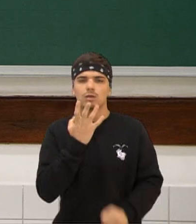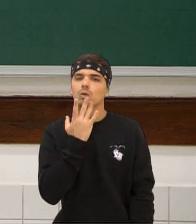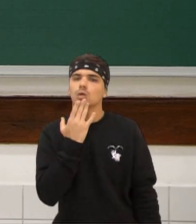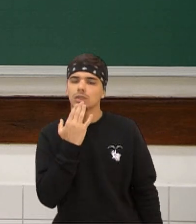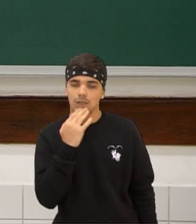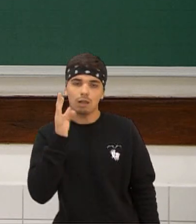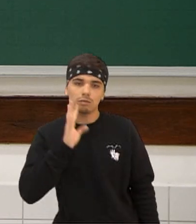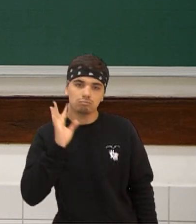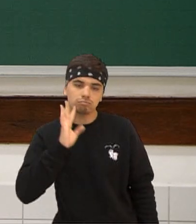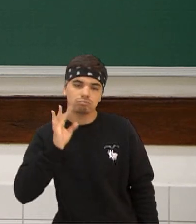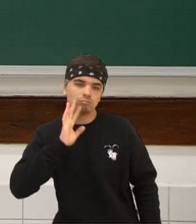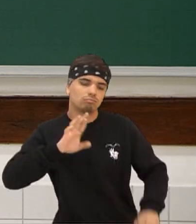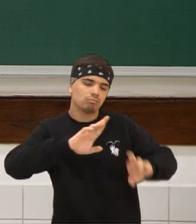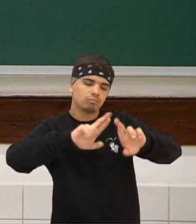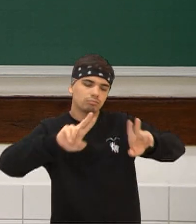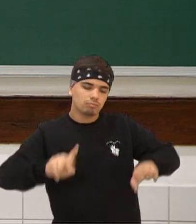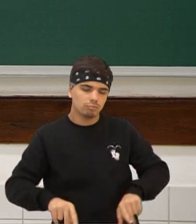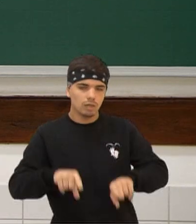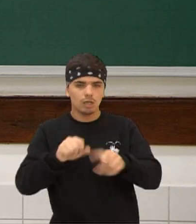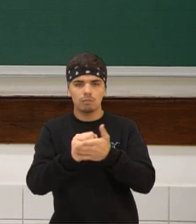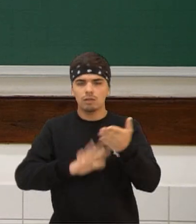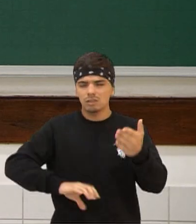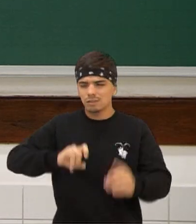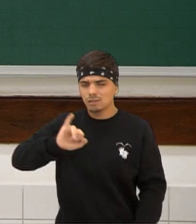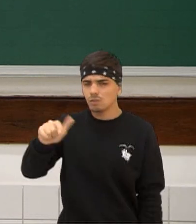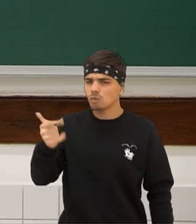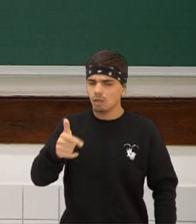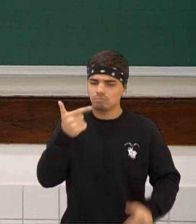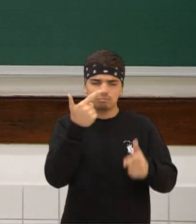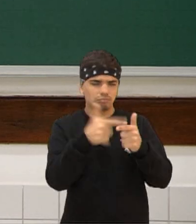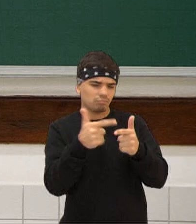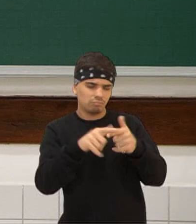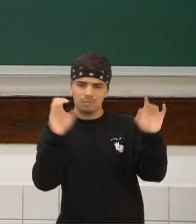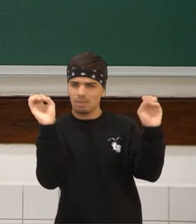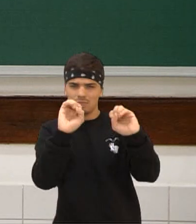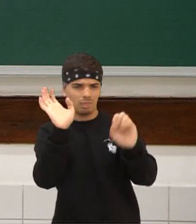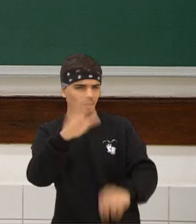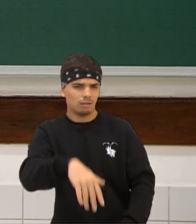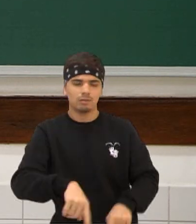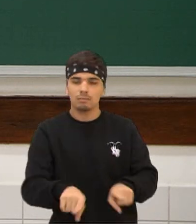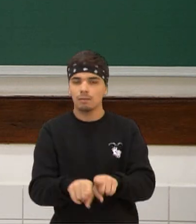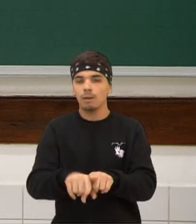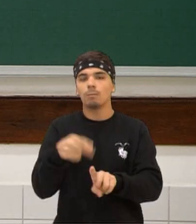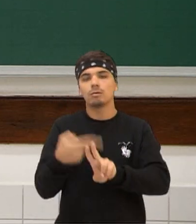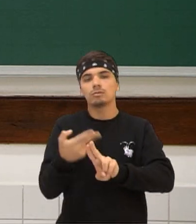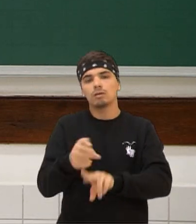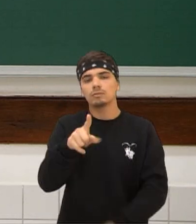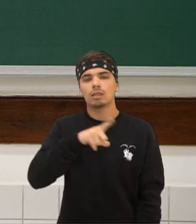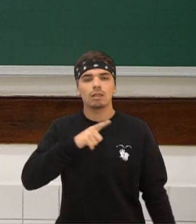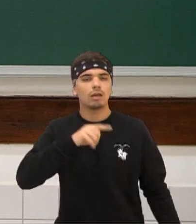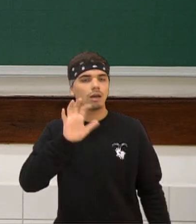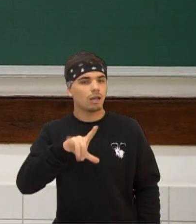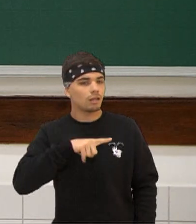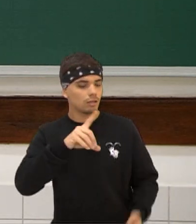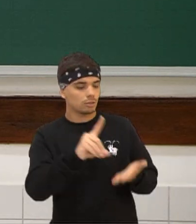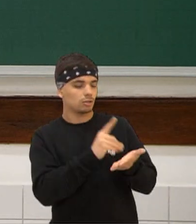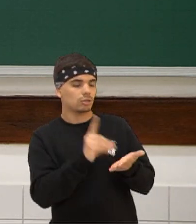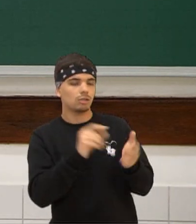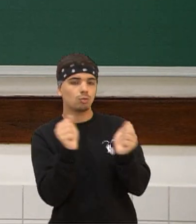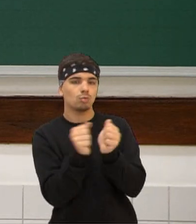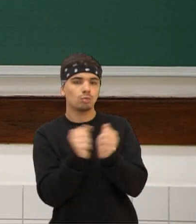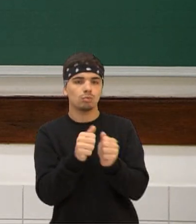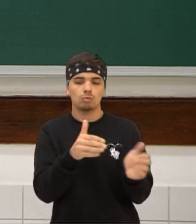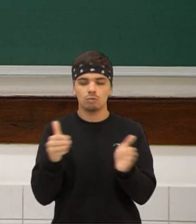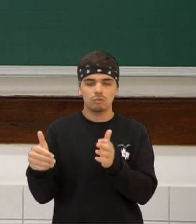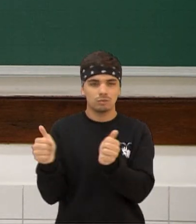caneta colorida é legal para corrigir exercícios se não não tem problema usa o que você tiver aí te e é bom